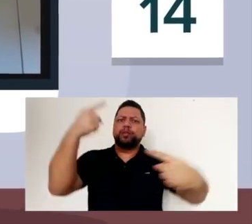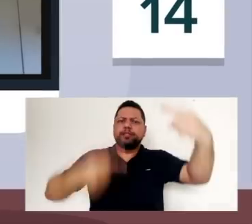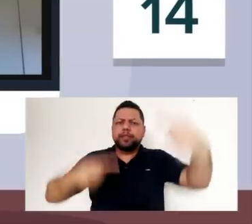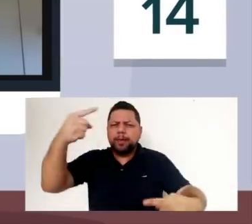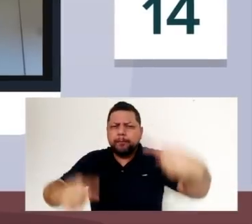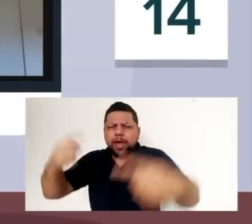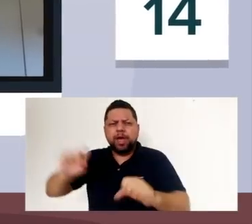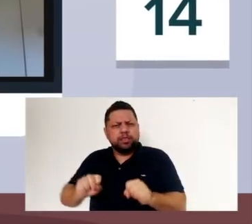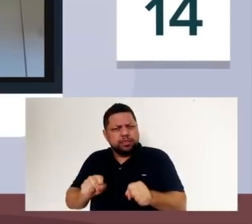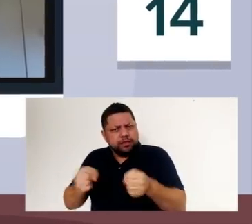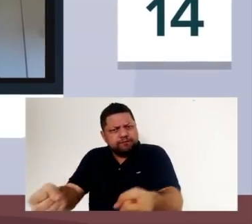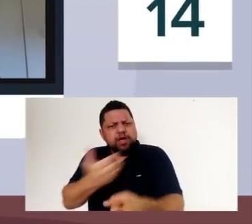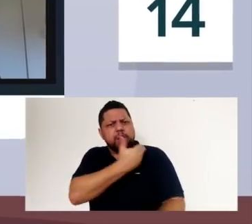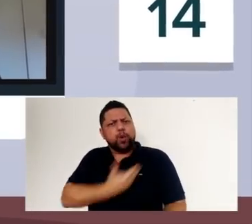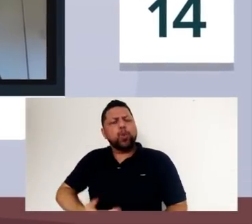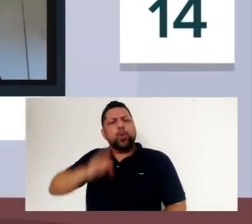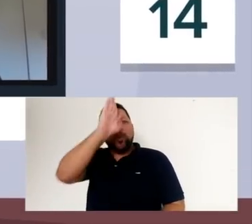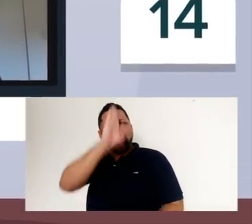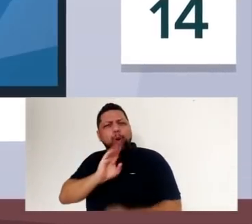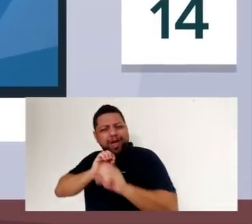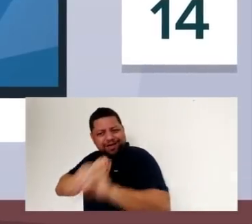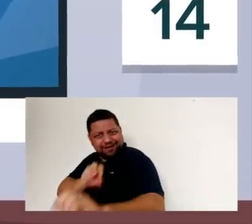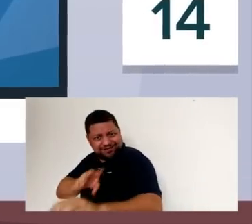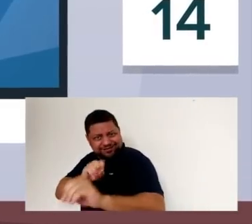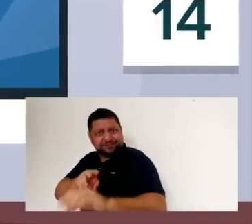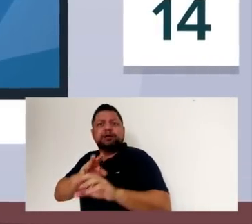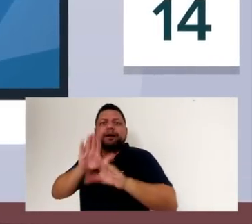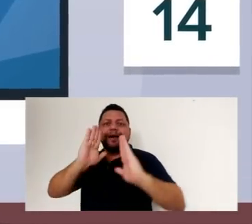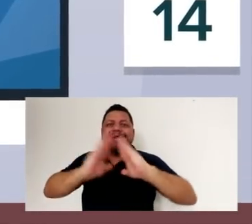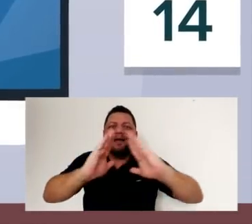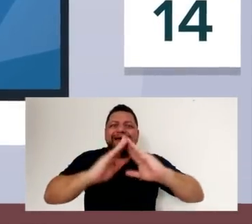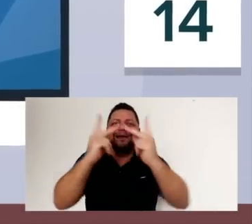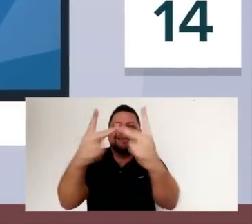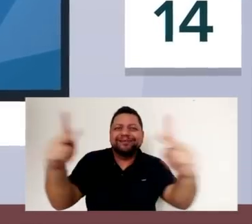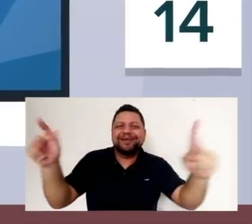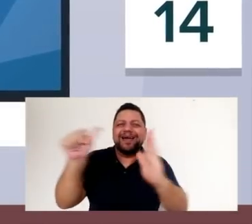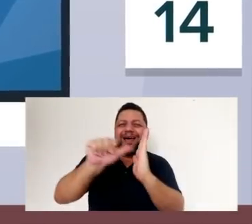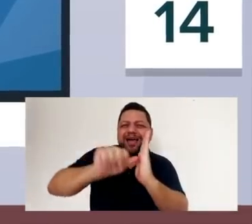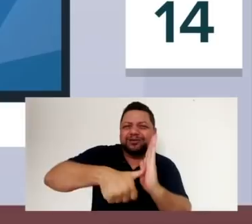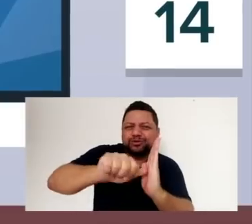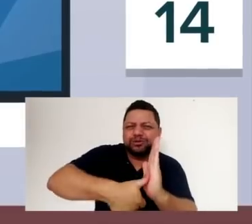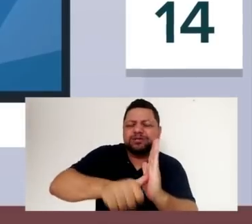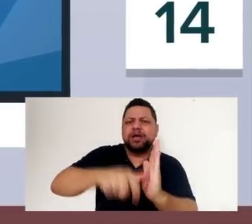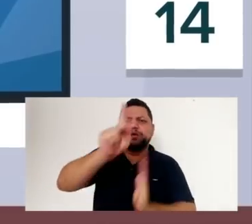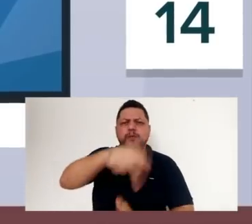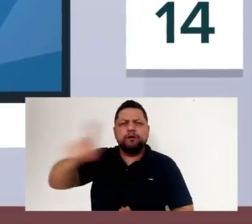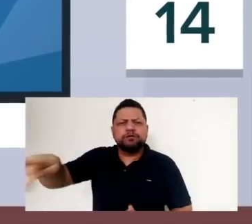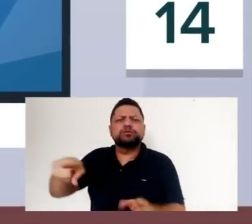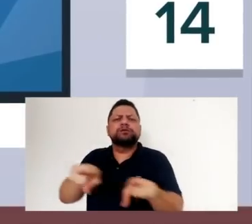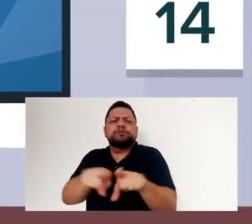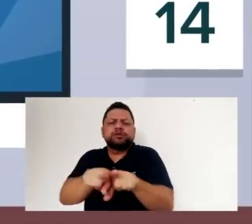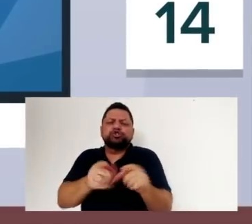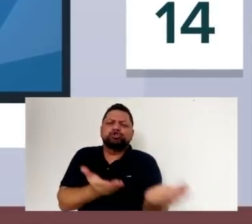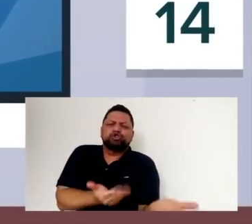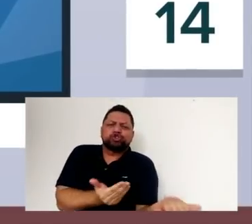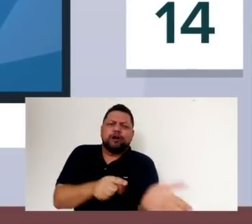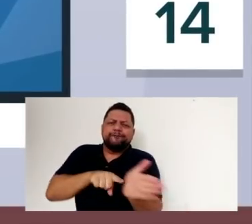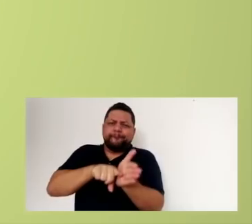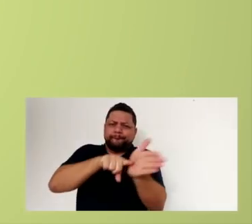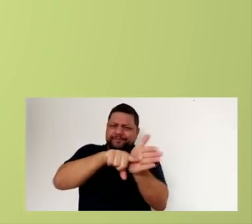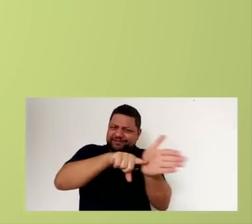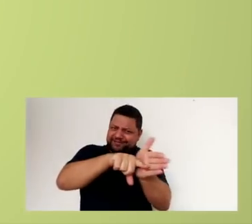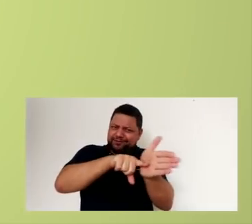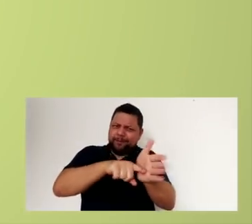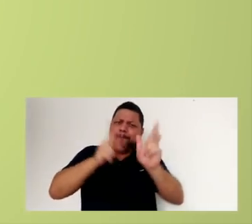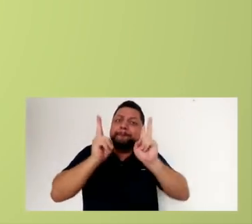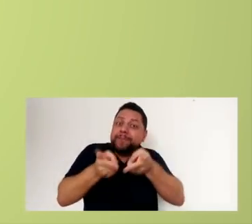defesa da educação pública até a casa de seus associados, professores e jovens pesquisadores. Mesmo